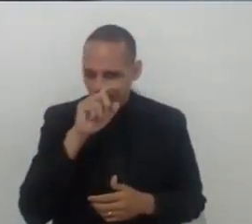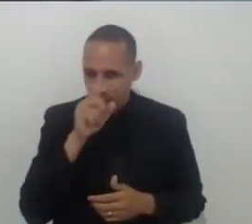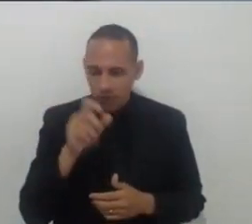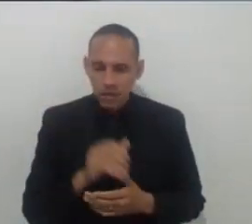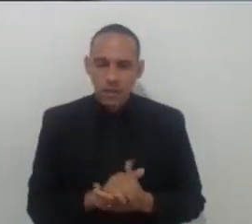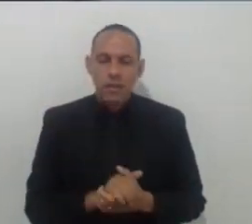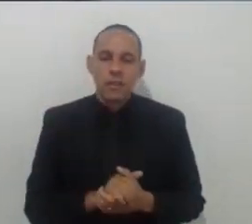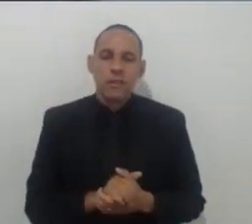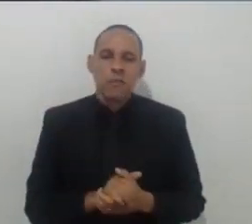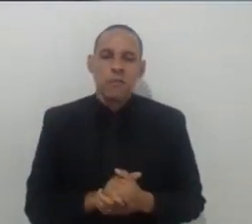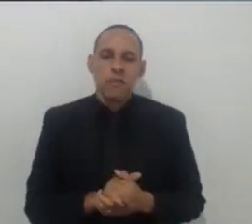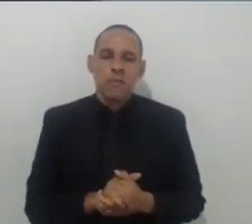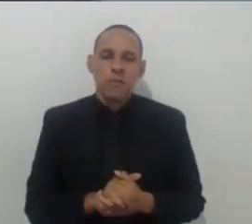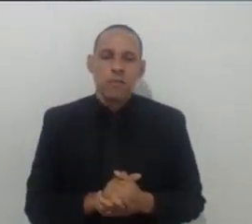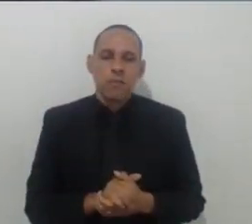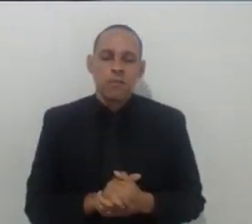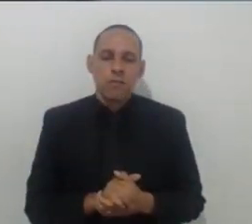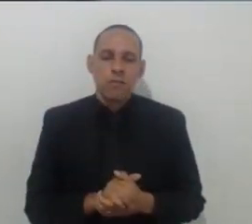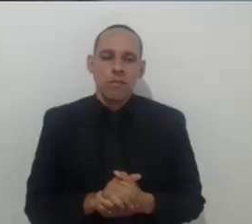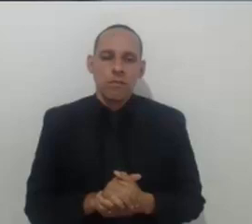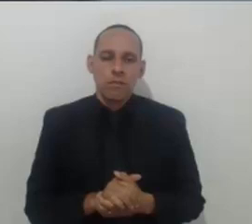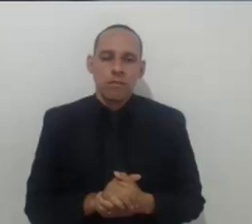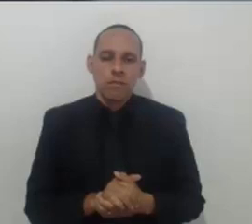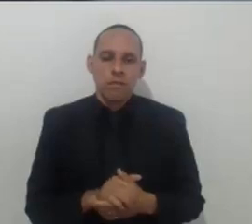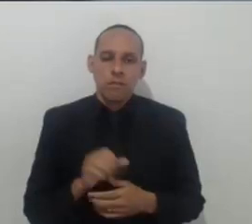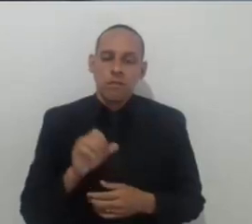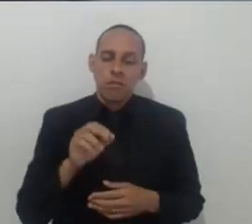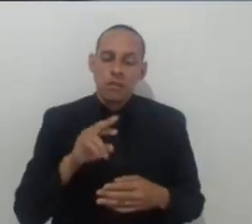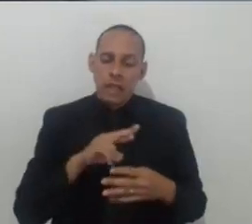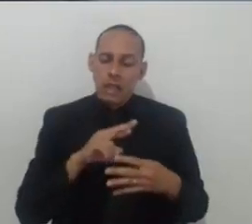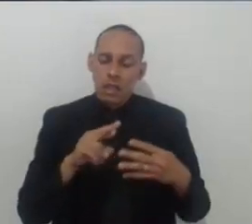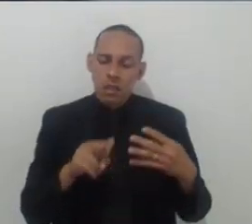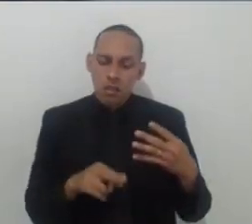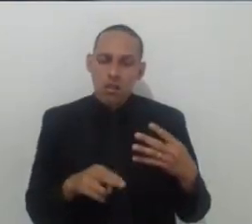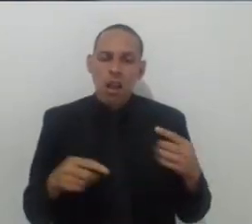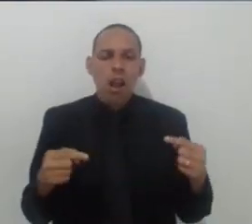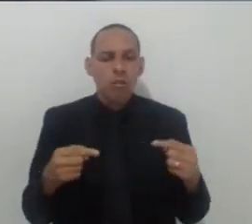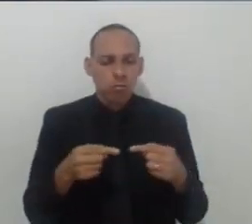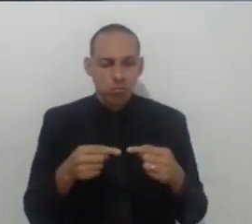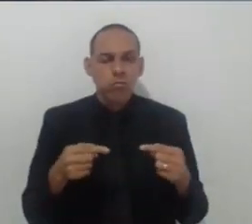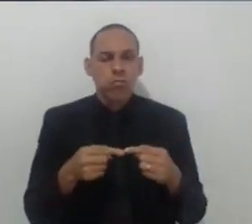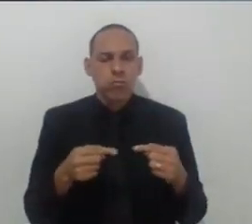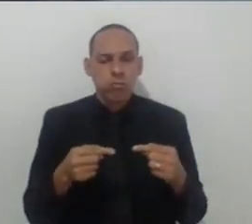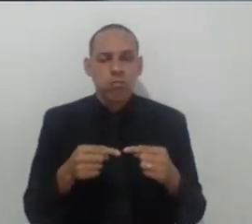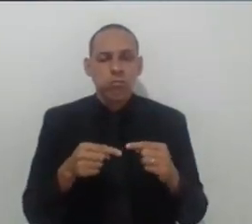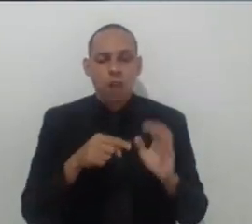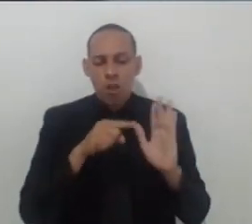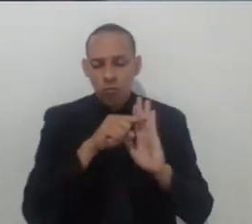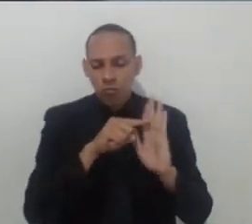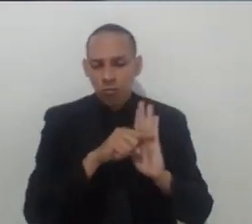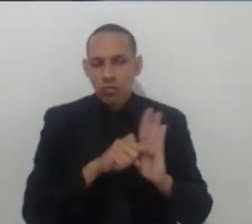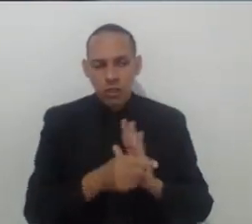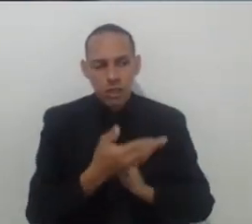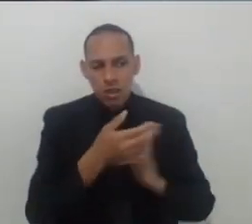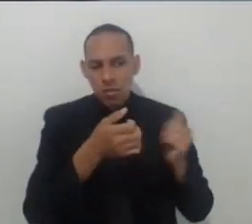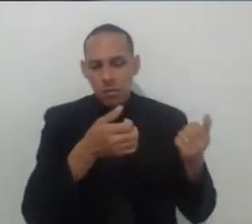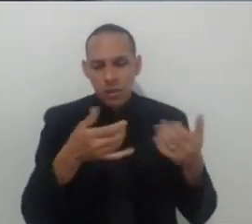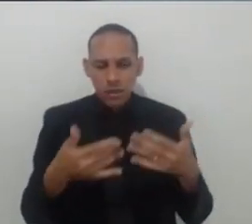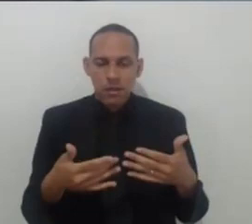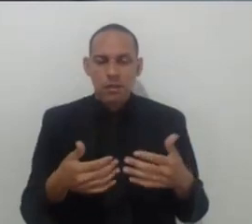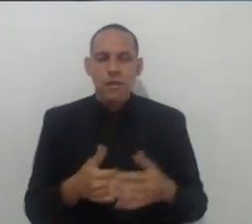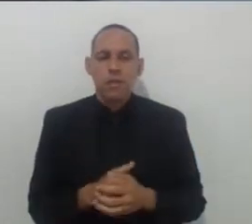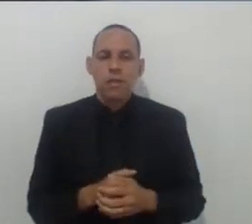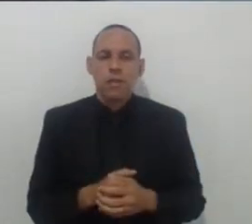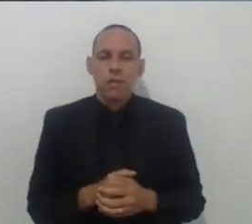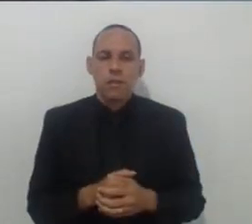digamos assim, sede de recurso, seria muito válido examinar as colocações da desembargadora. Não